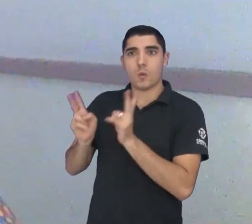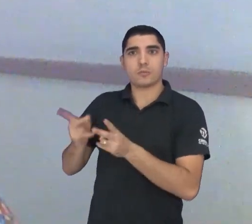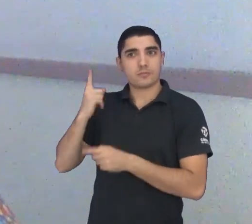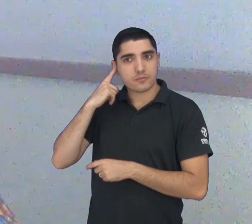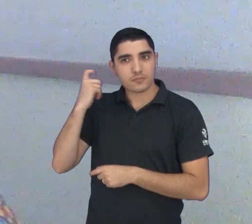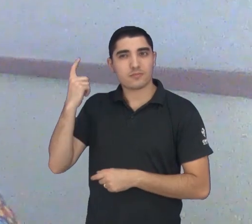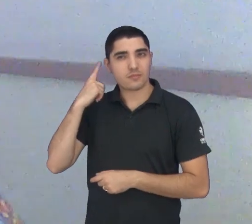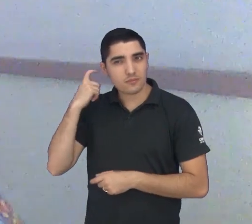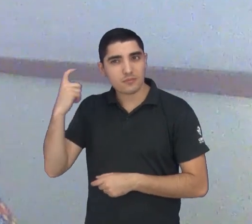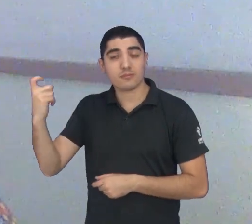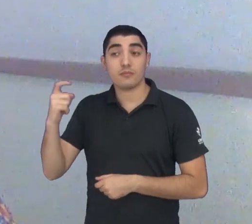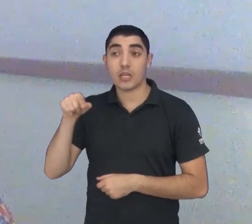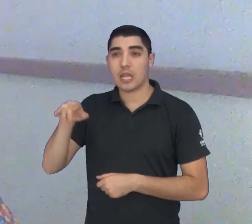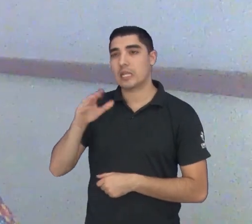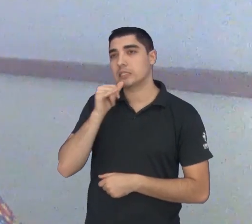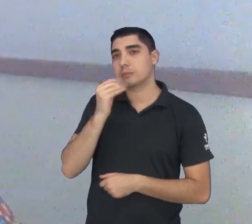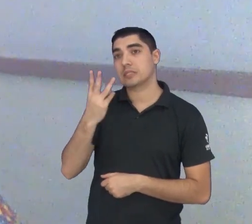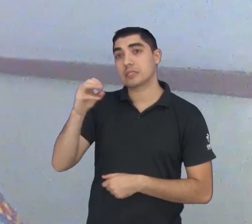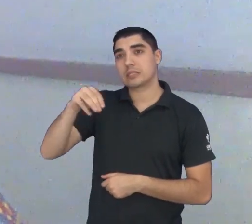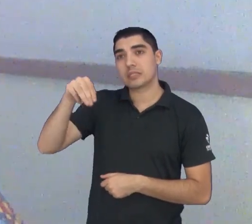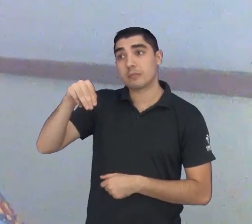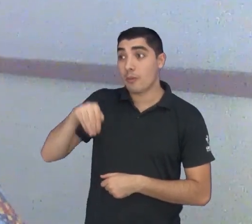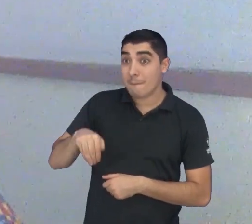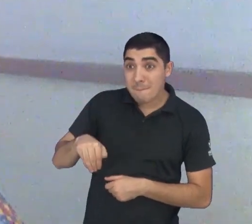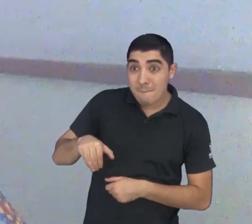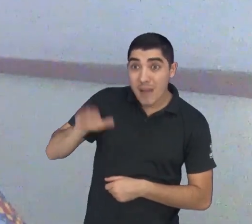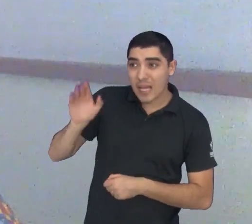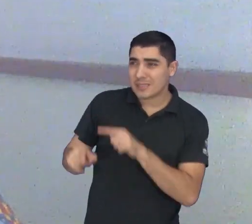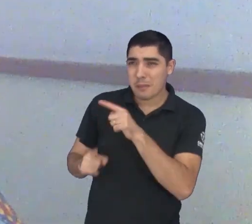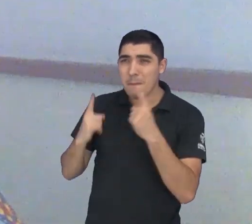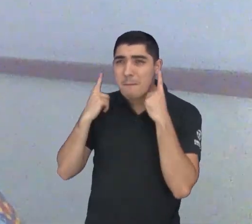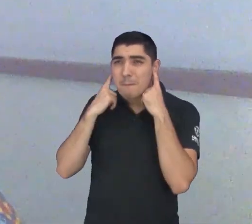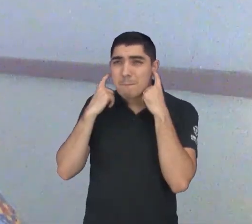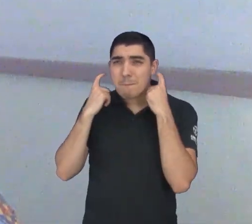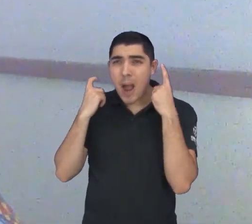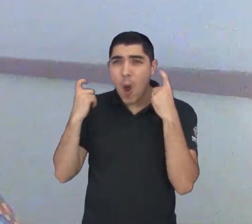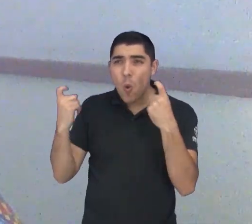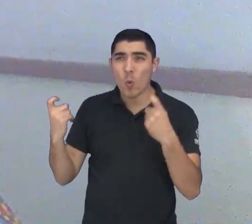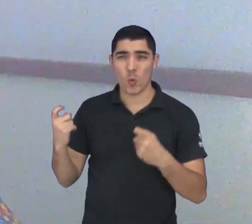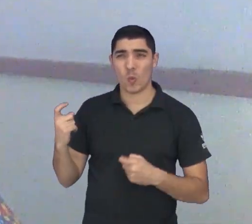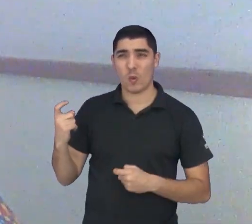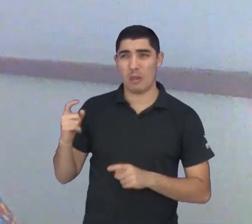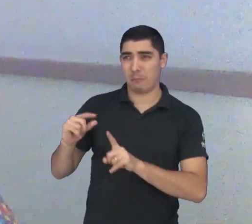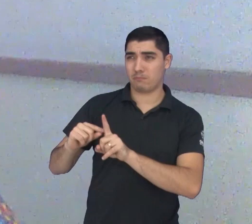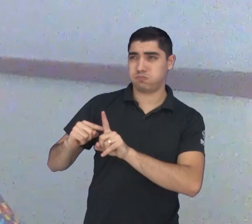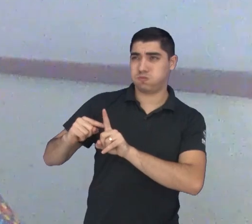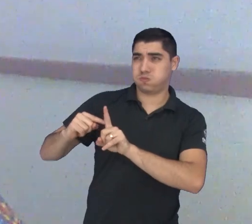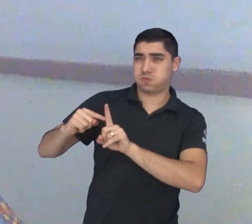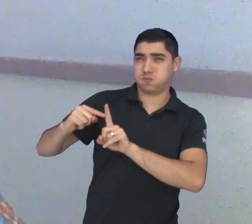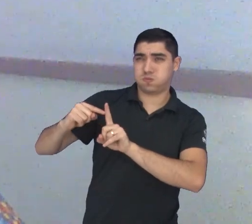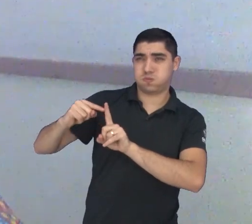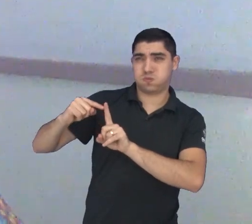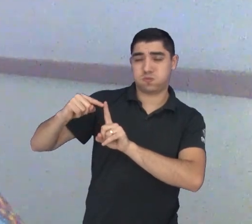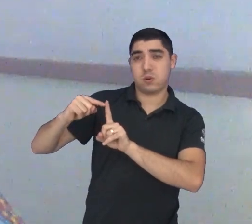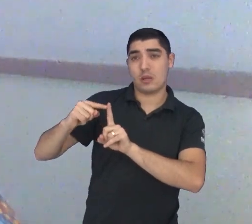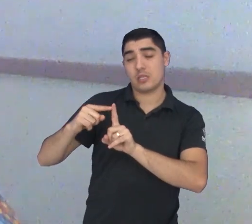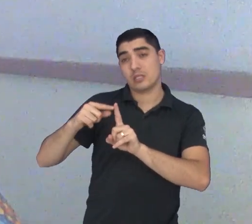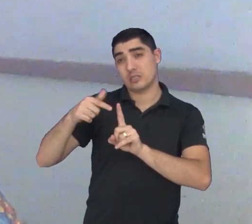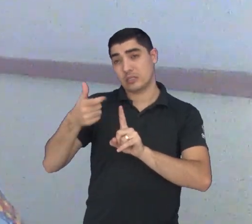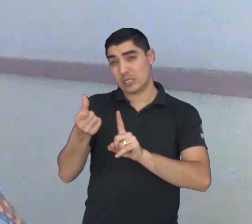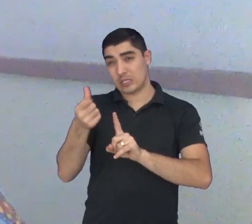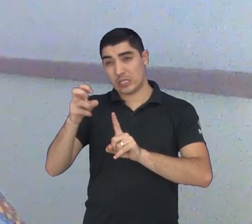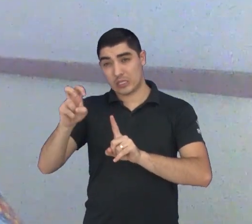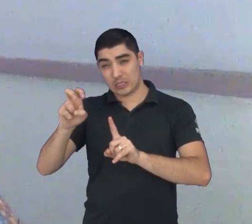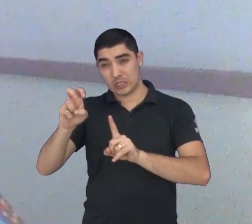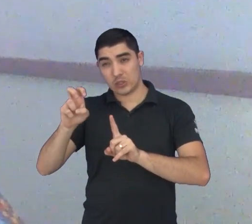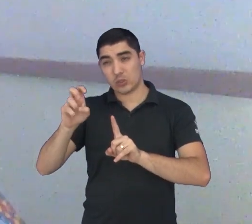por mais de 30 minutos, um barulho alto, acima dos 55 decibéis, 65 decibéis, ele